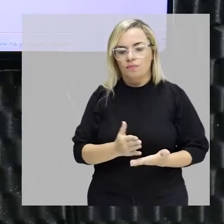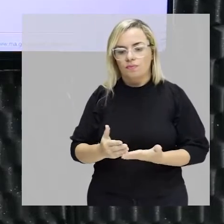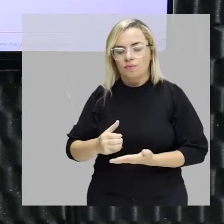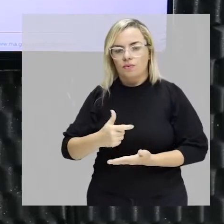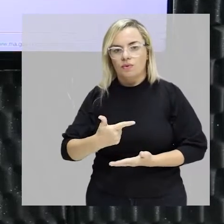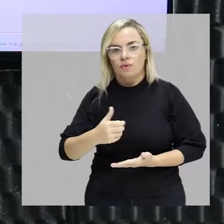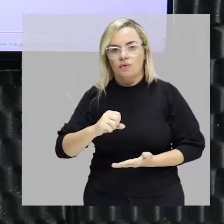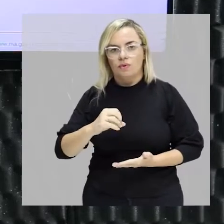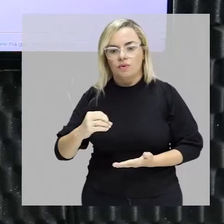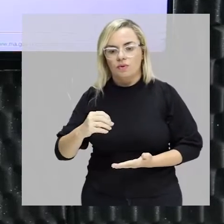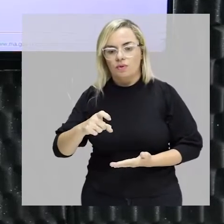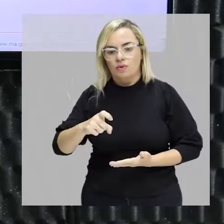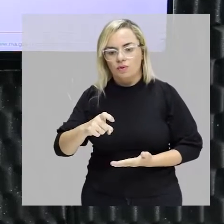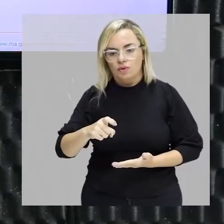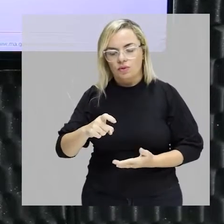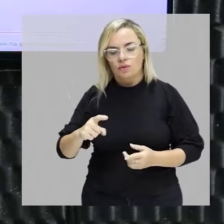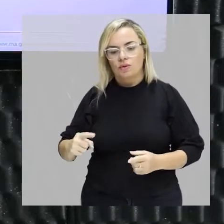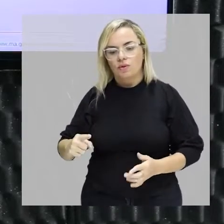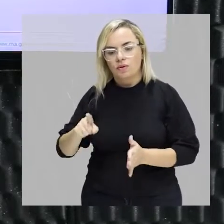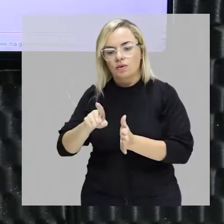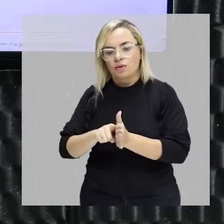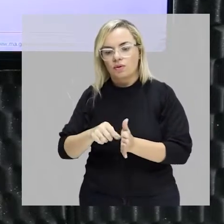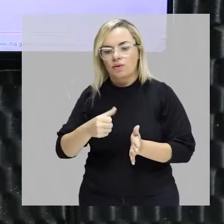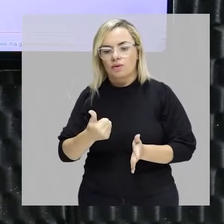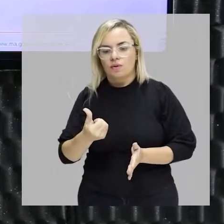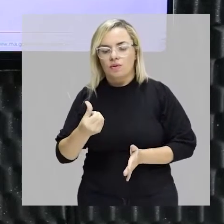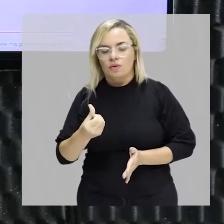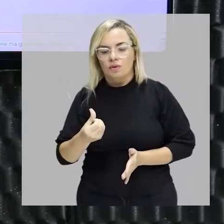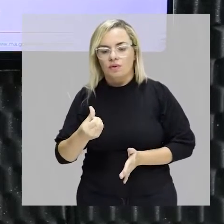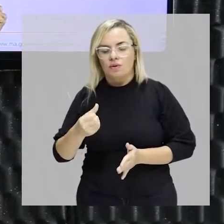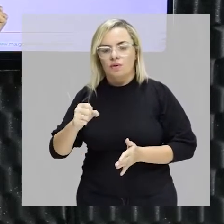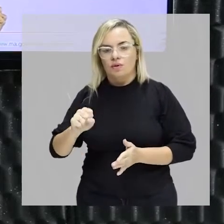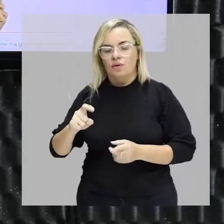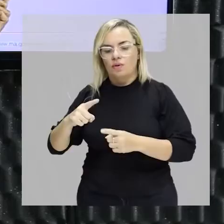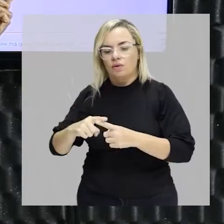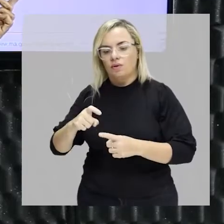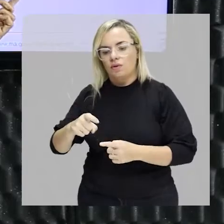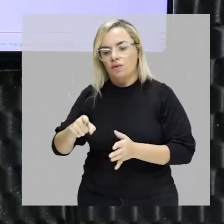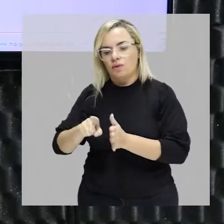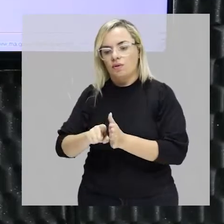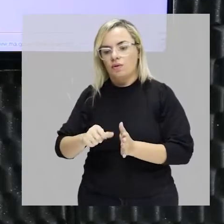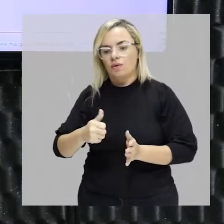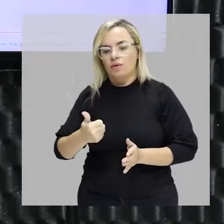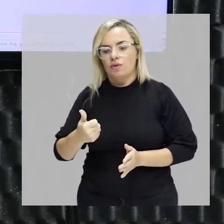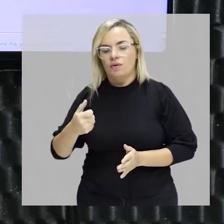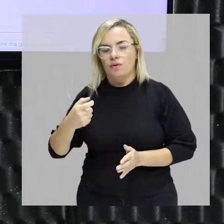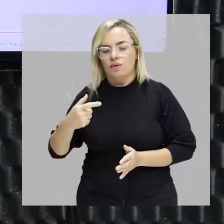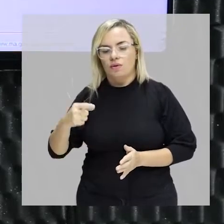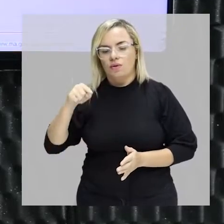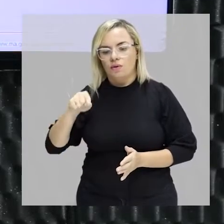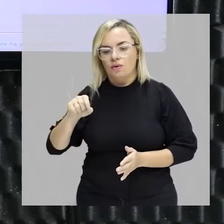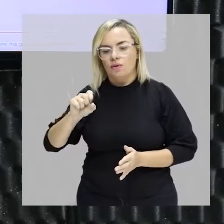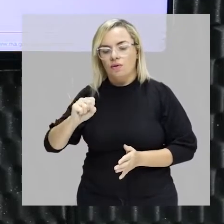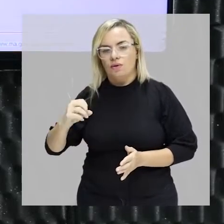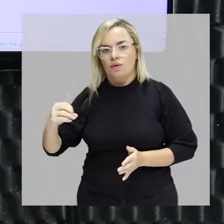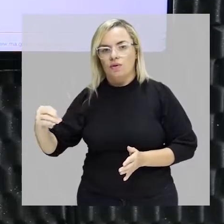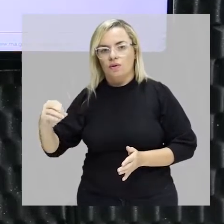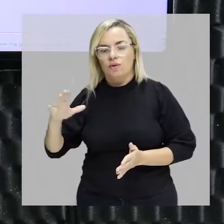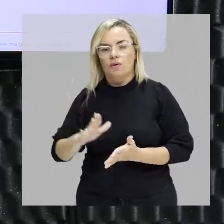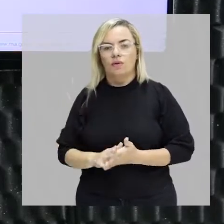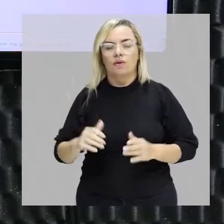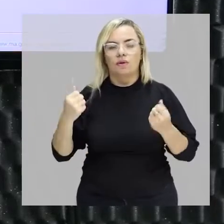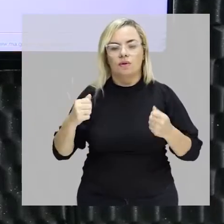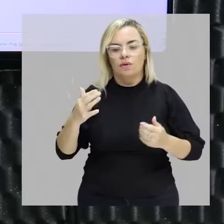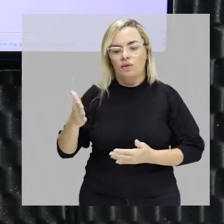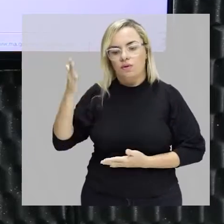280 vezes X, menos 168 vezes X, menos 12.800. Preciso que você